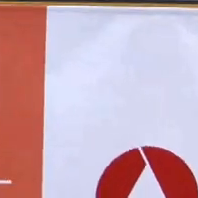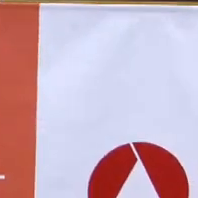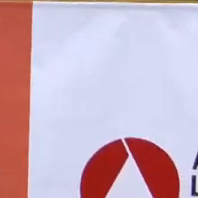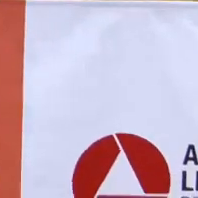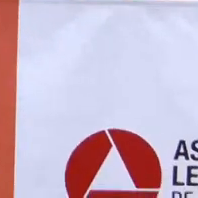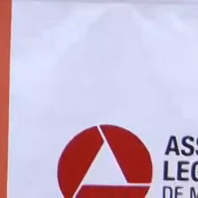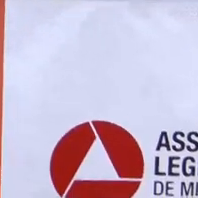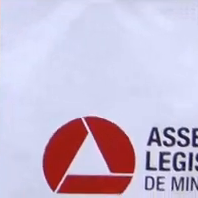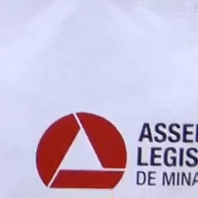Obrigado. Obrigado.